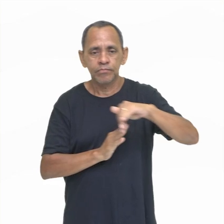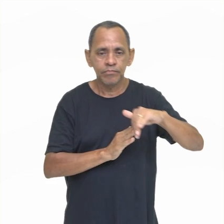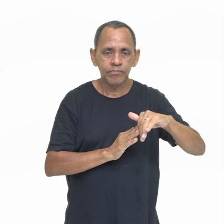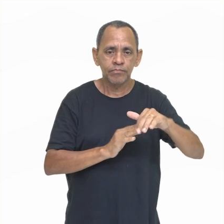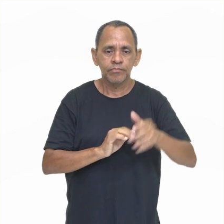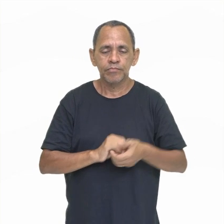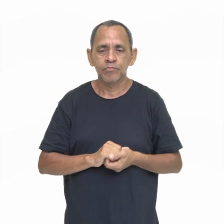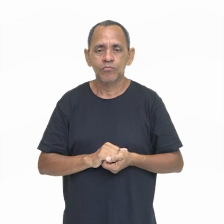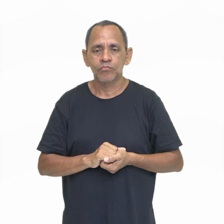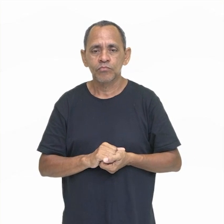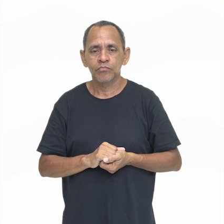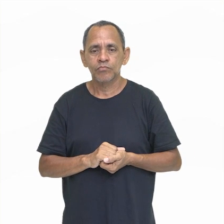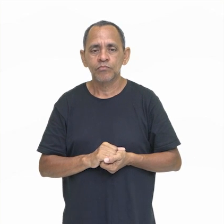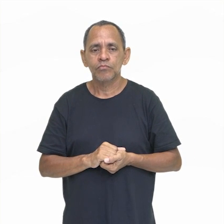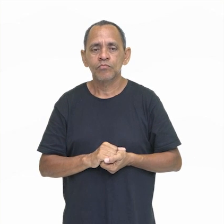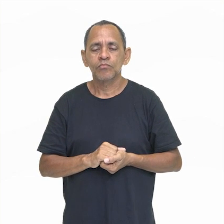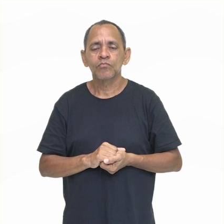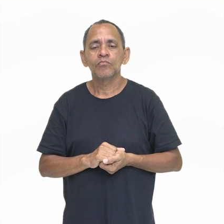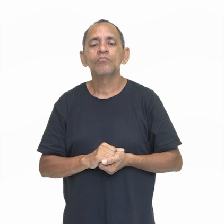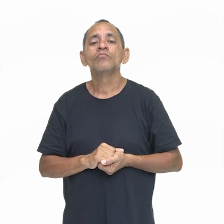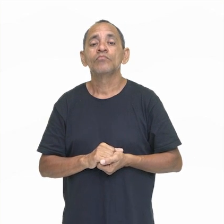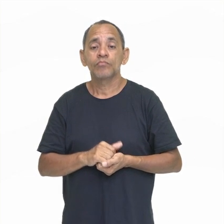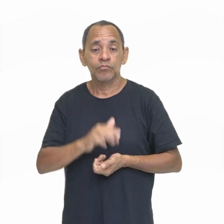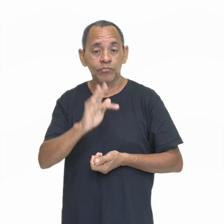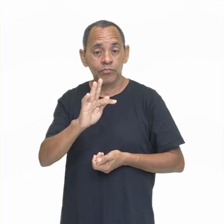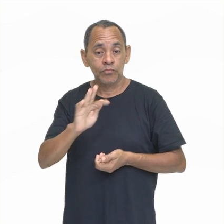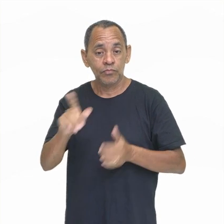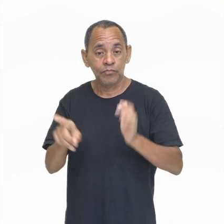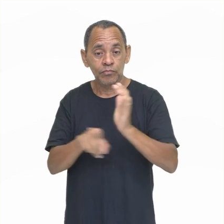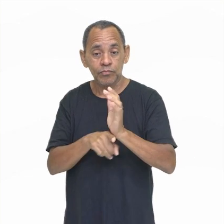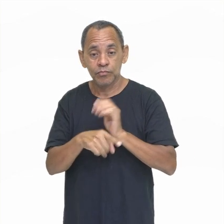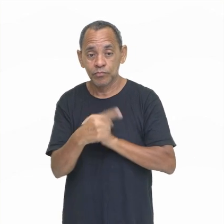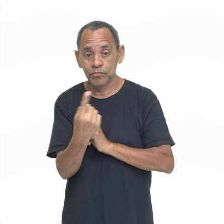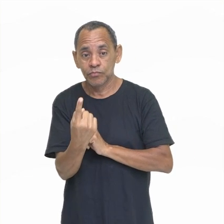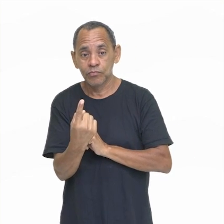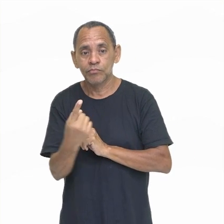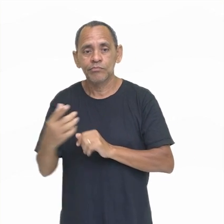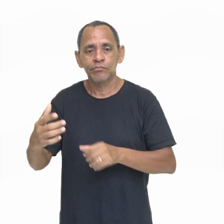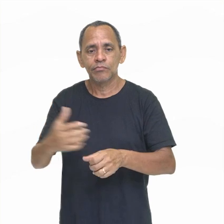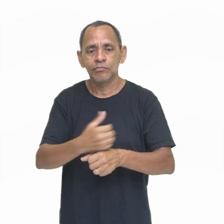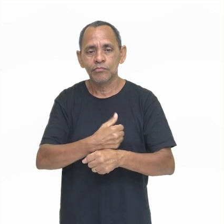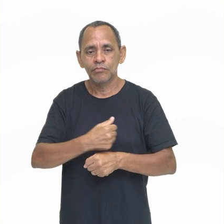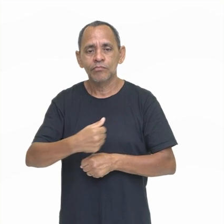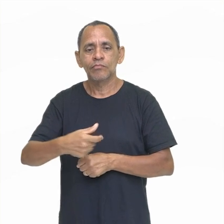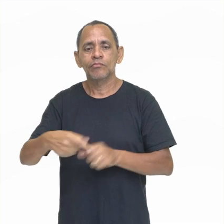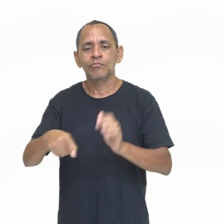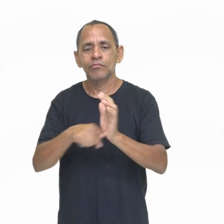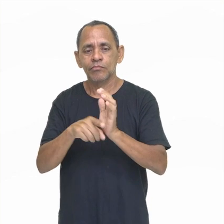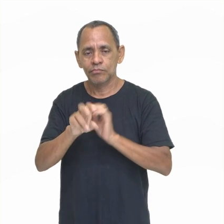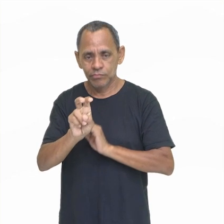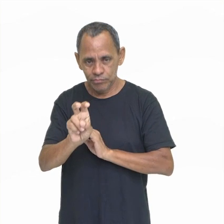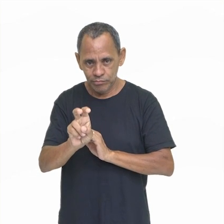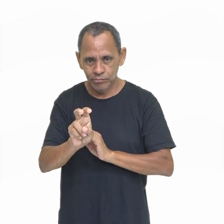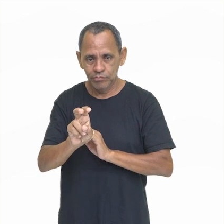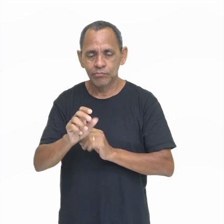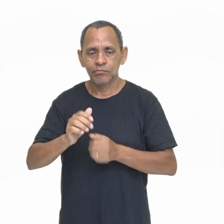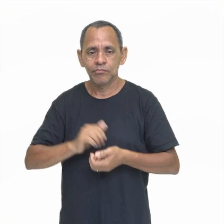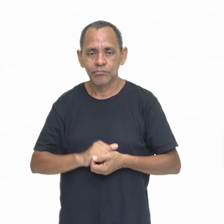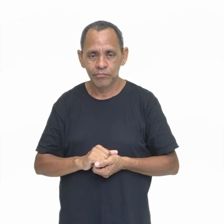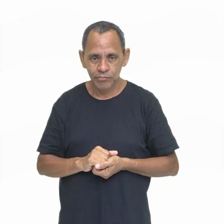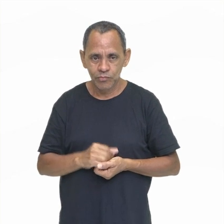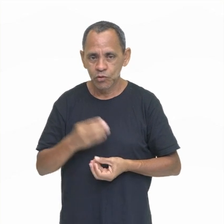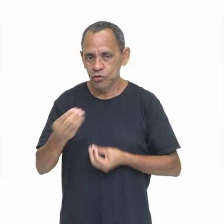vamos começar então com F de-1 = -5 né então a gente vai escrever nesse formato